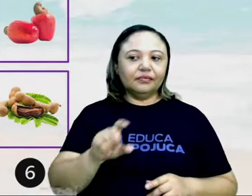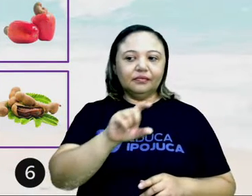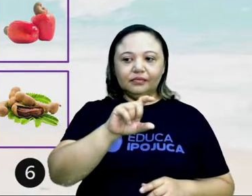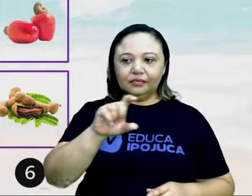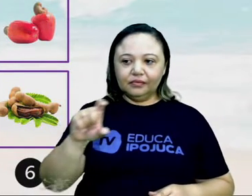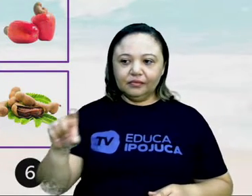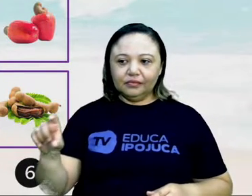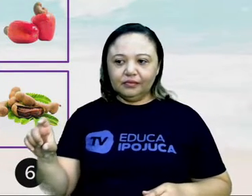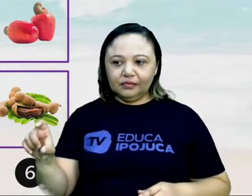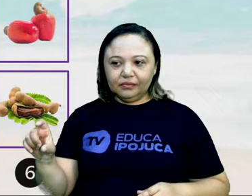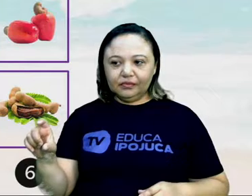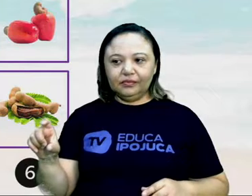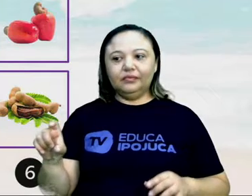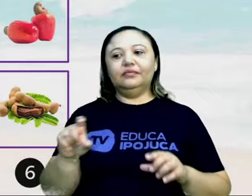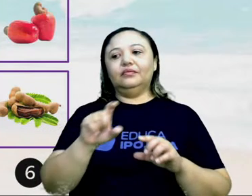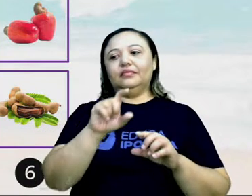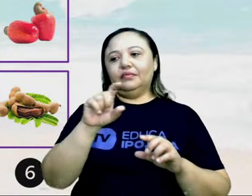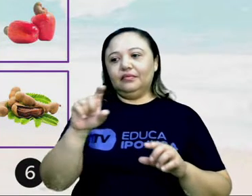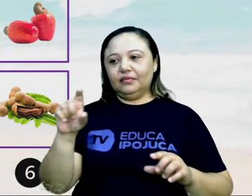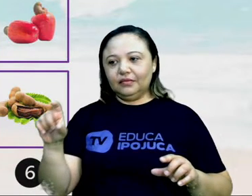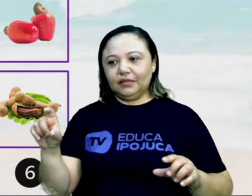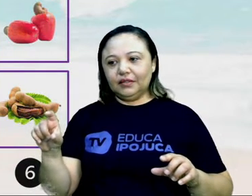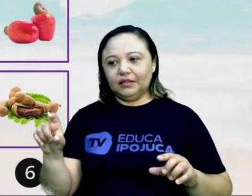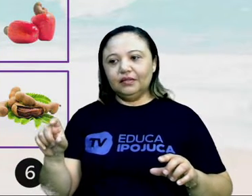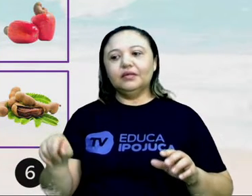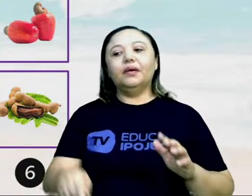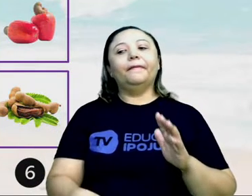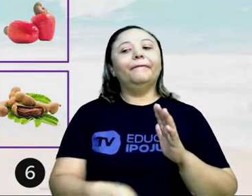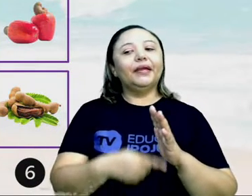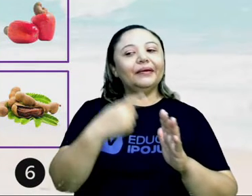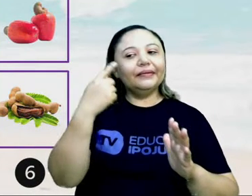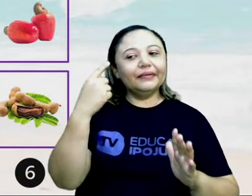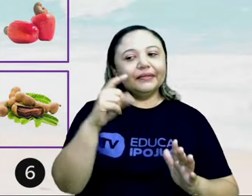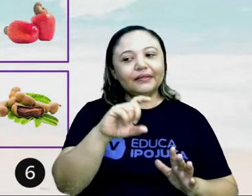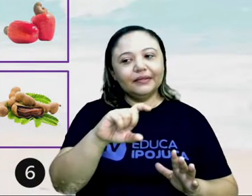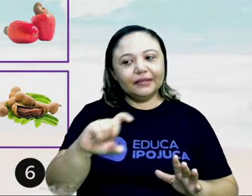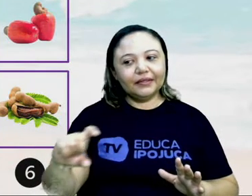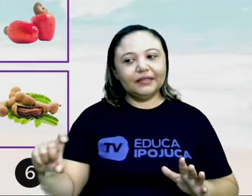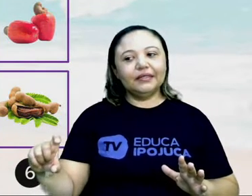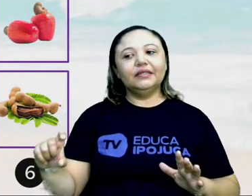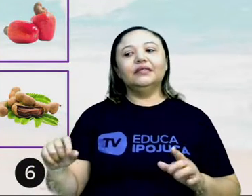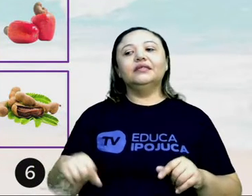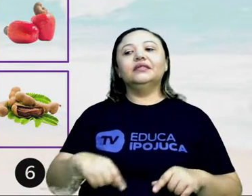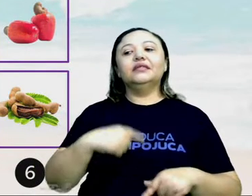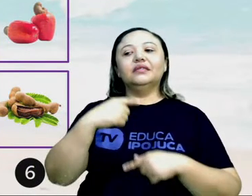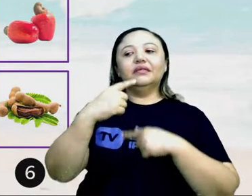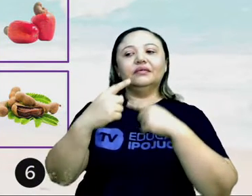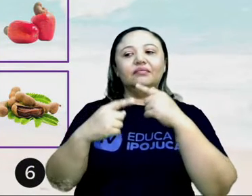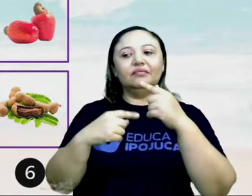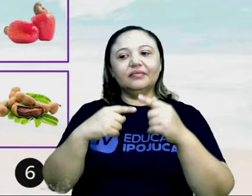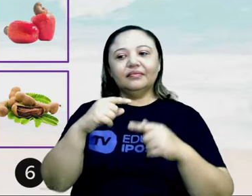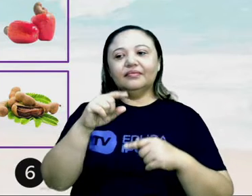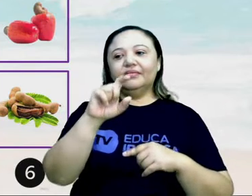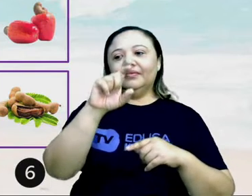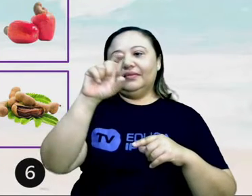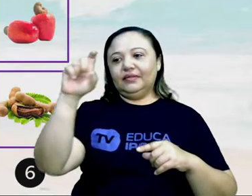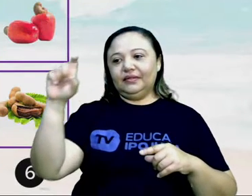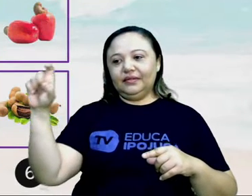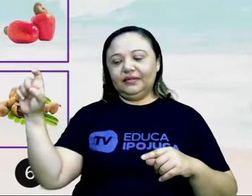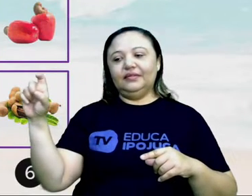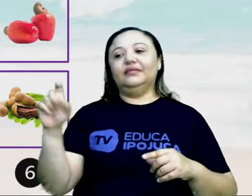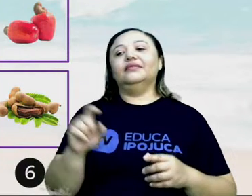dizer primeiro a linha aqui de baixo, tá certo? Qual a coluna que a gente quer e depois qual das linhas que a gente